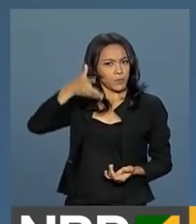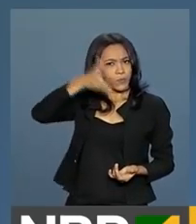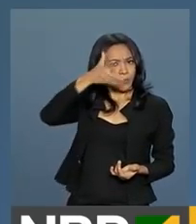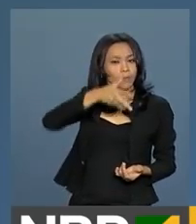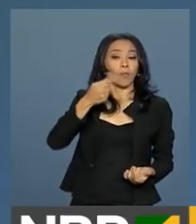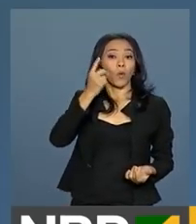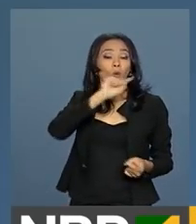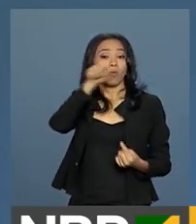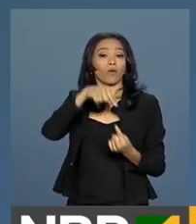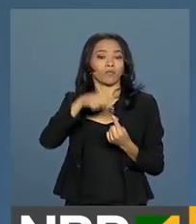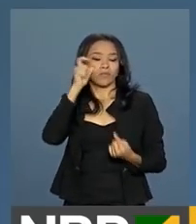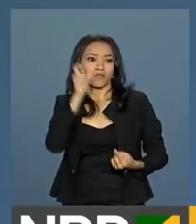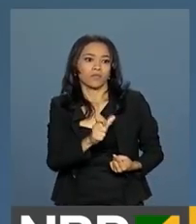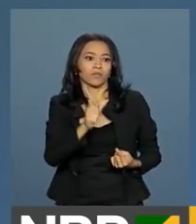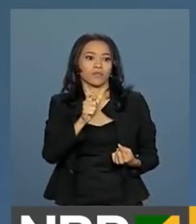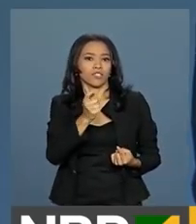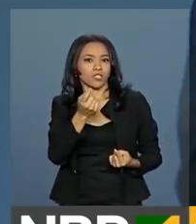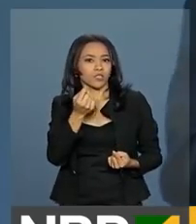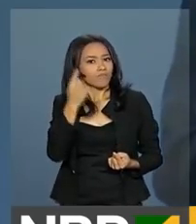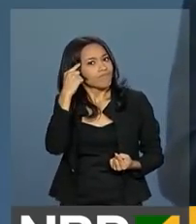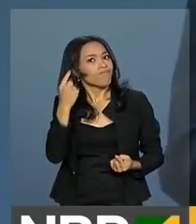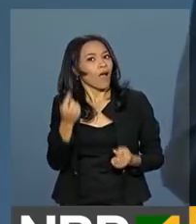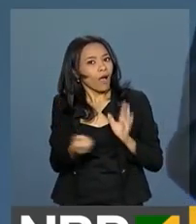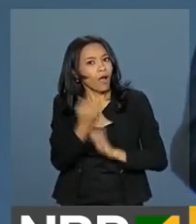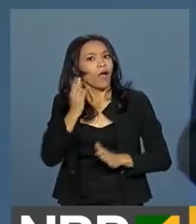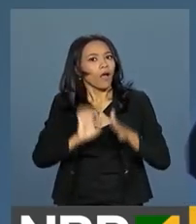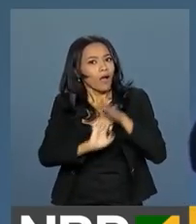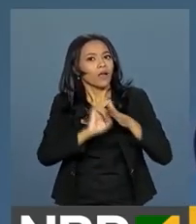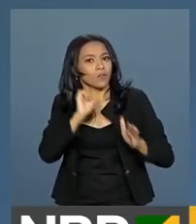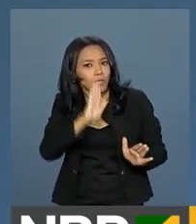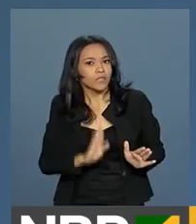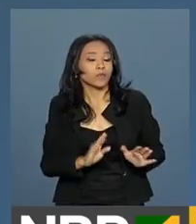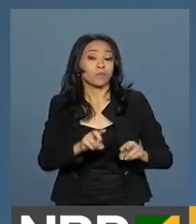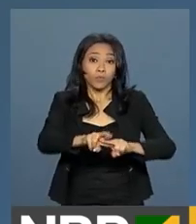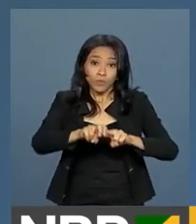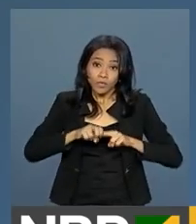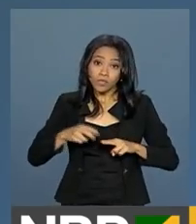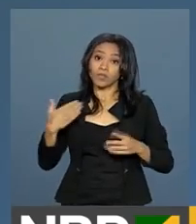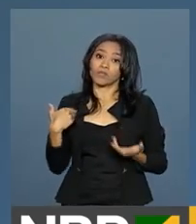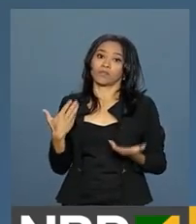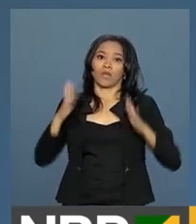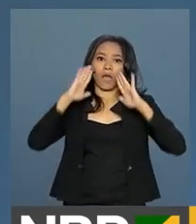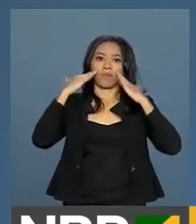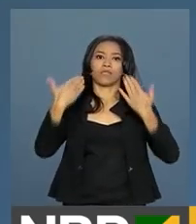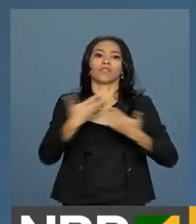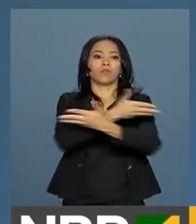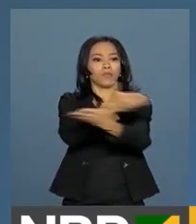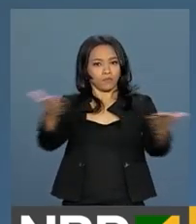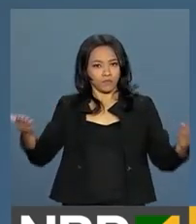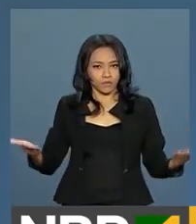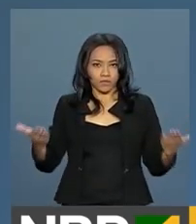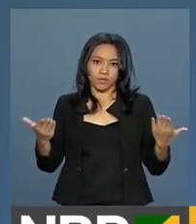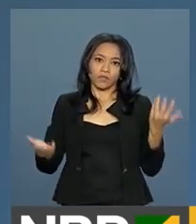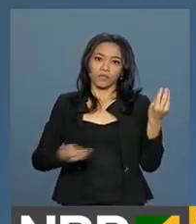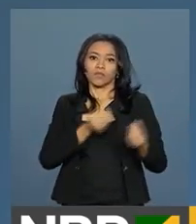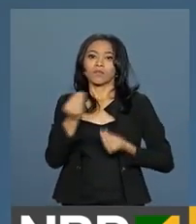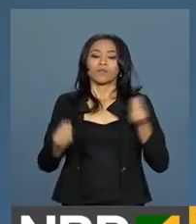investir no nosso país por isso que nós trouxemos a agenda pública do brasil para outro patamar